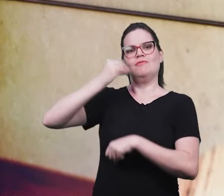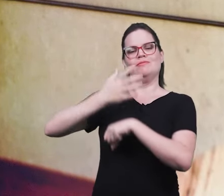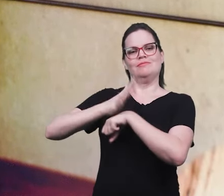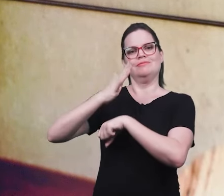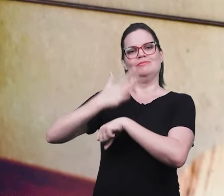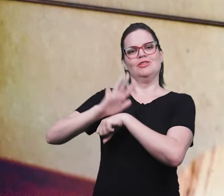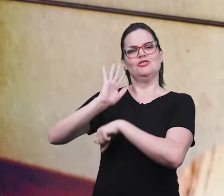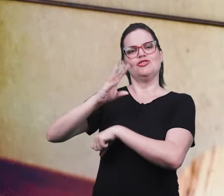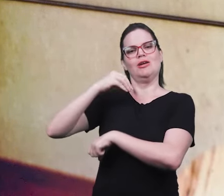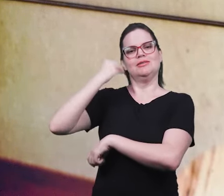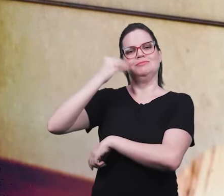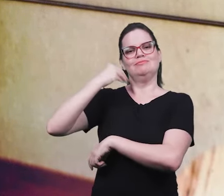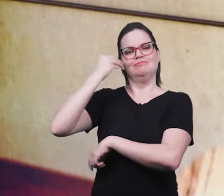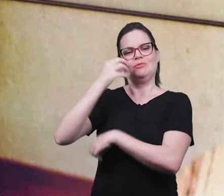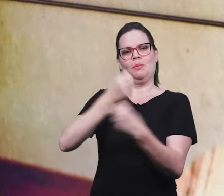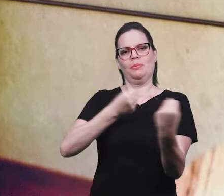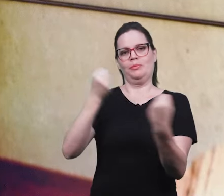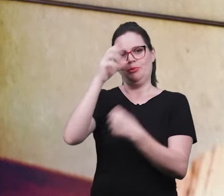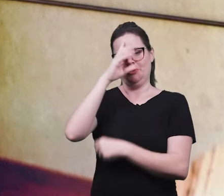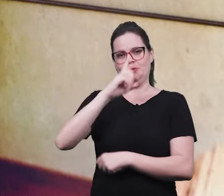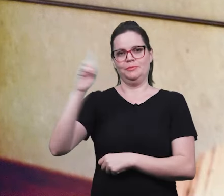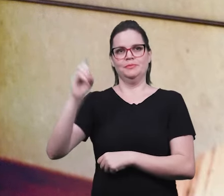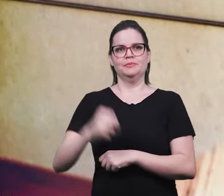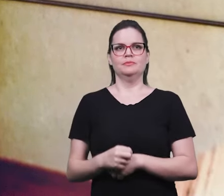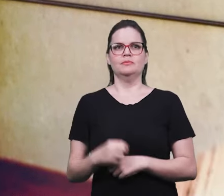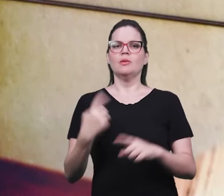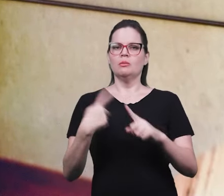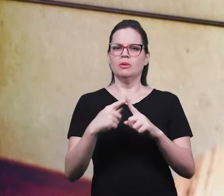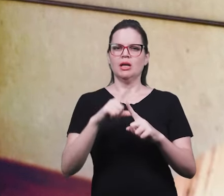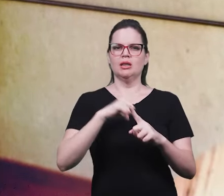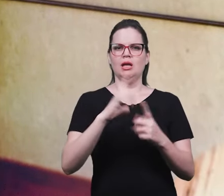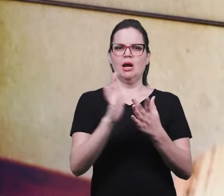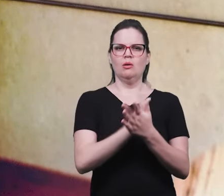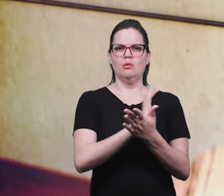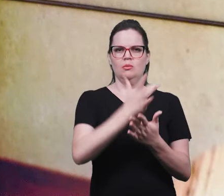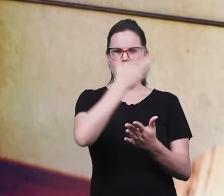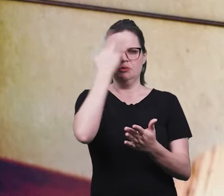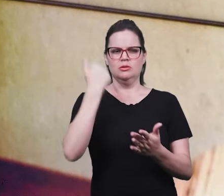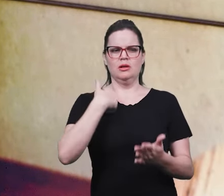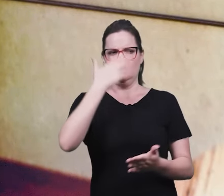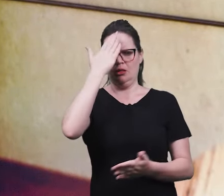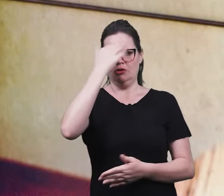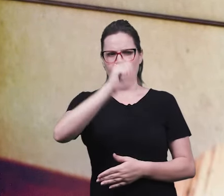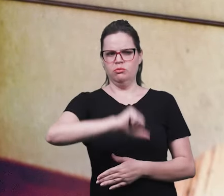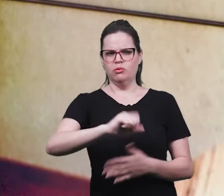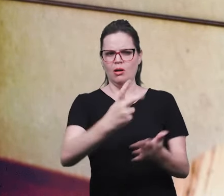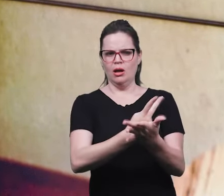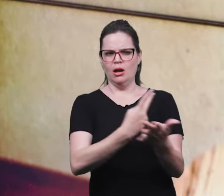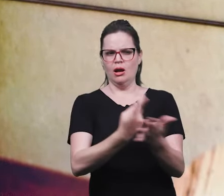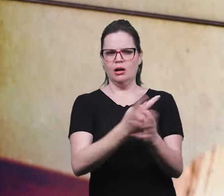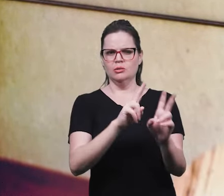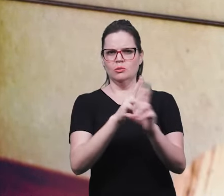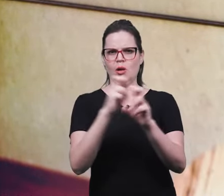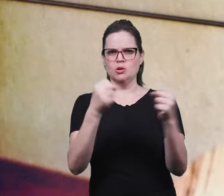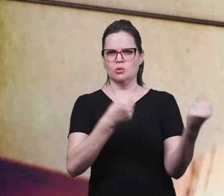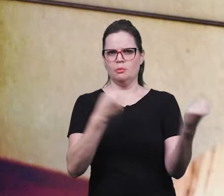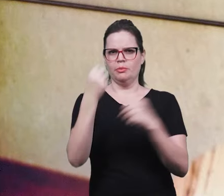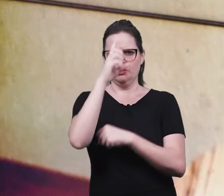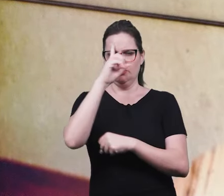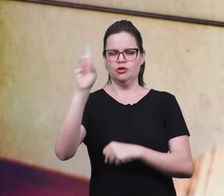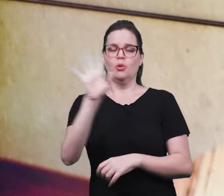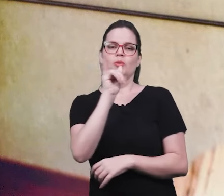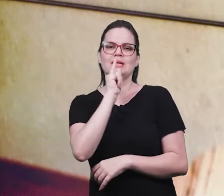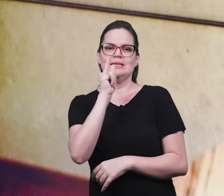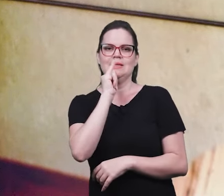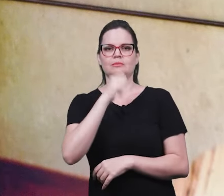E às vezes vamos observar também que outras pessoas levam para outro sentido o poder, né? O poder de Deus. Como se os calvinistas, por exemplo, depois